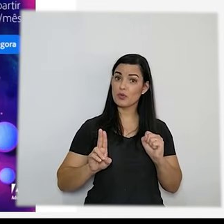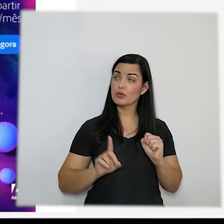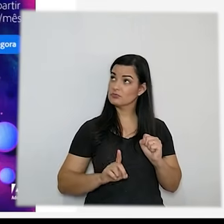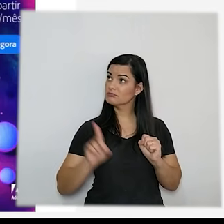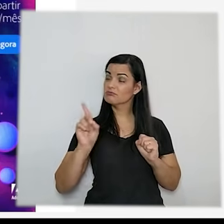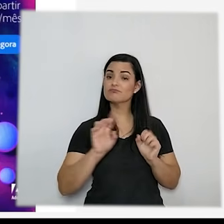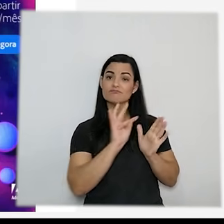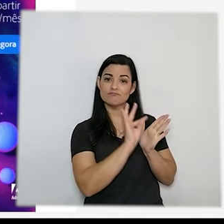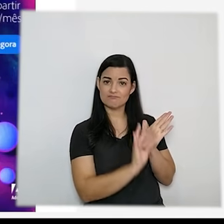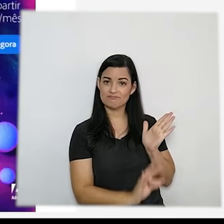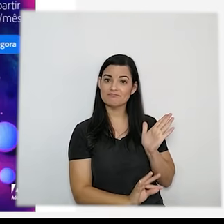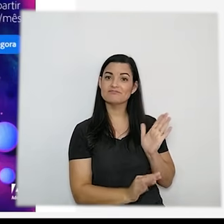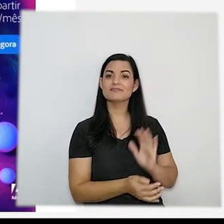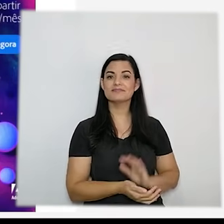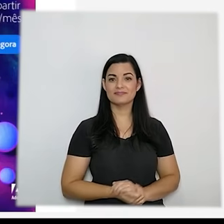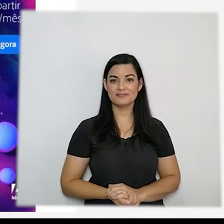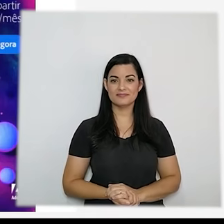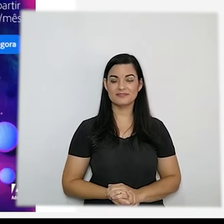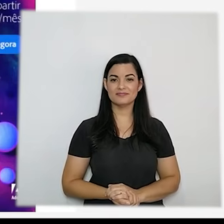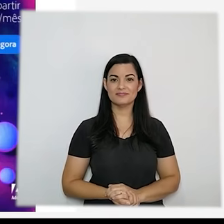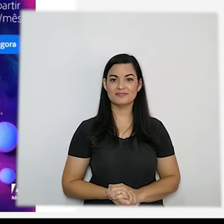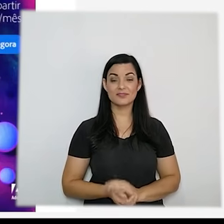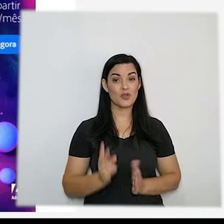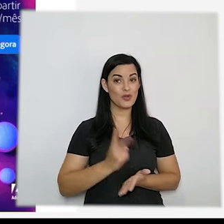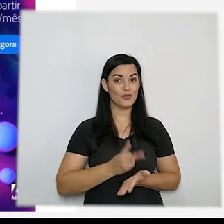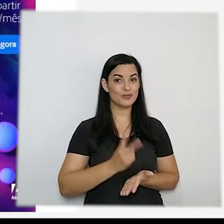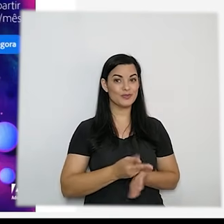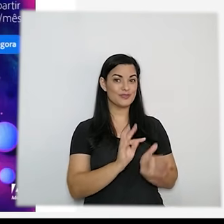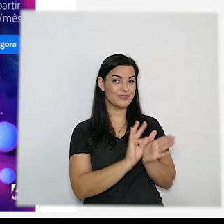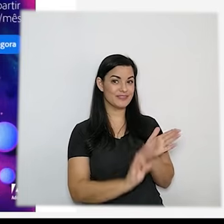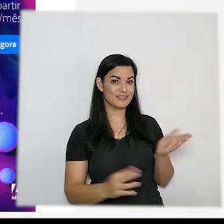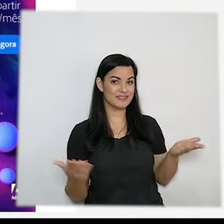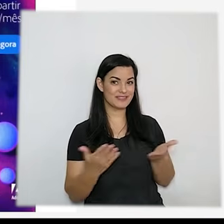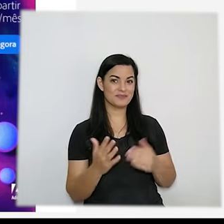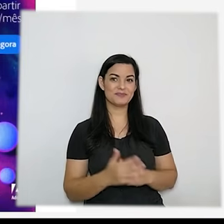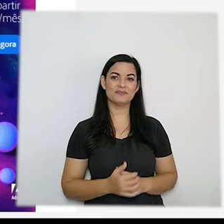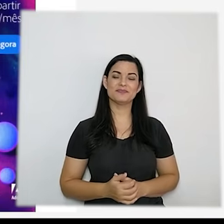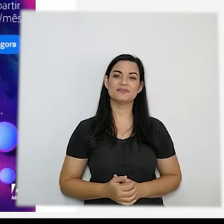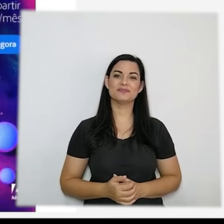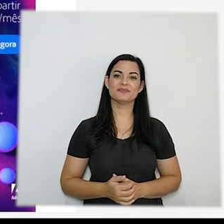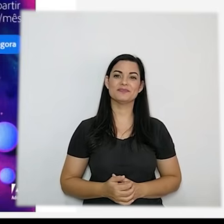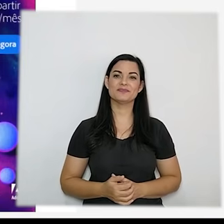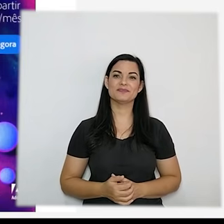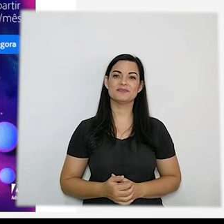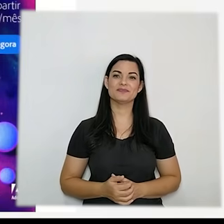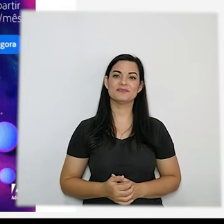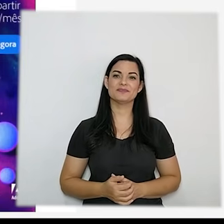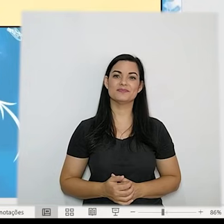nosso texto lacunado. Vamos continuar o texto agora.